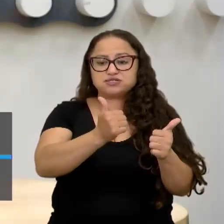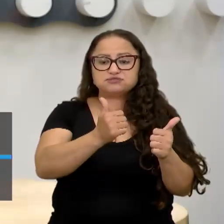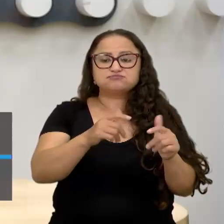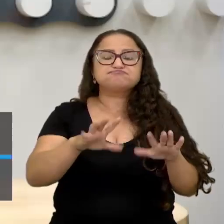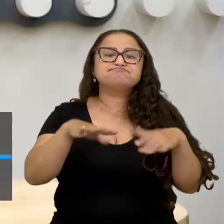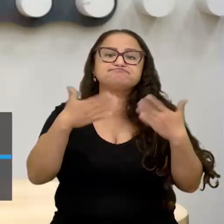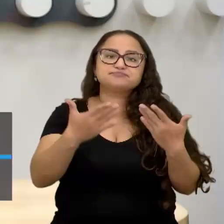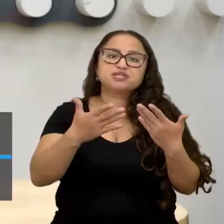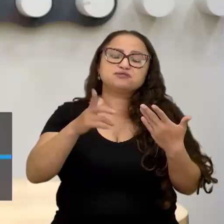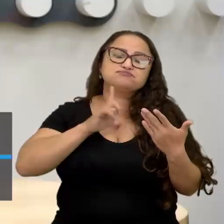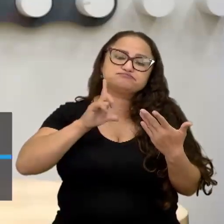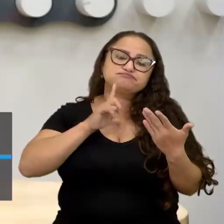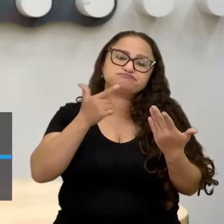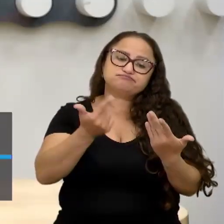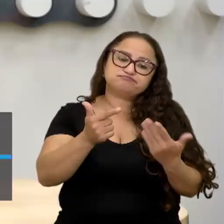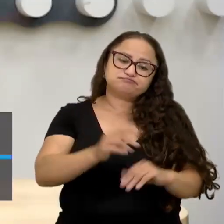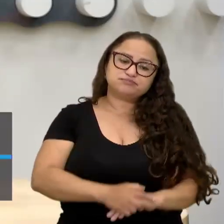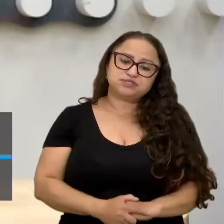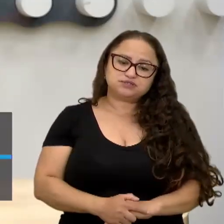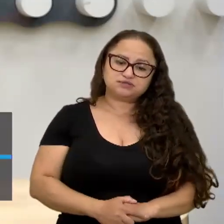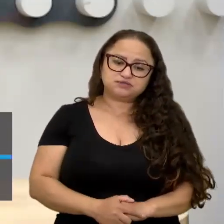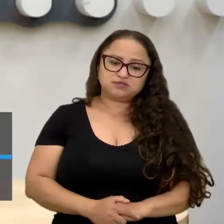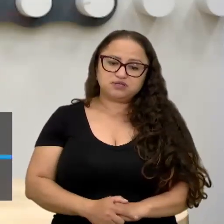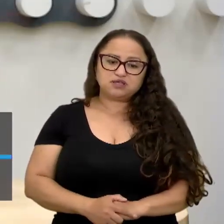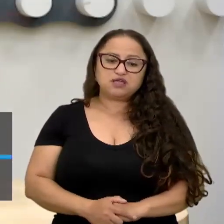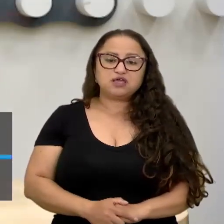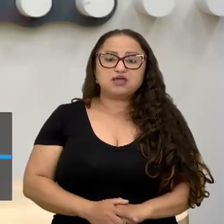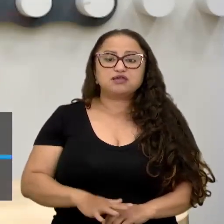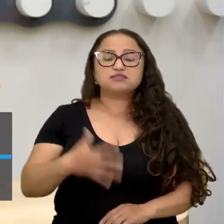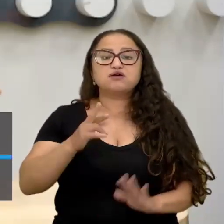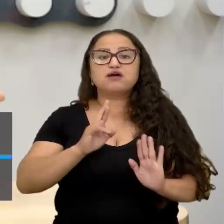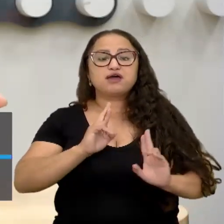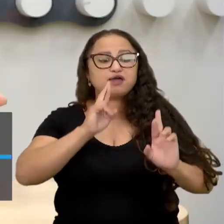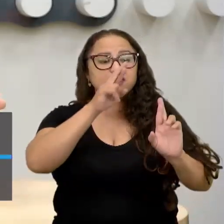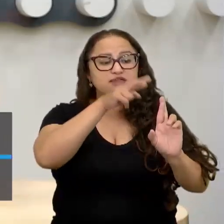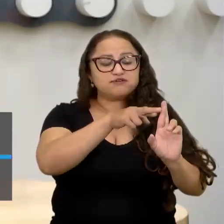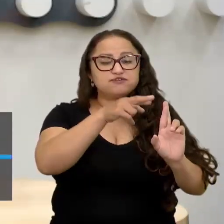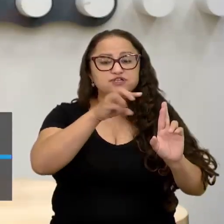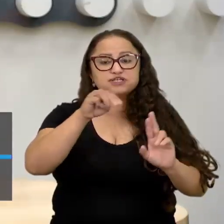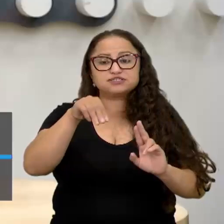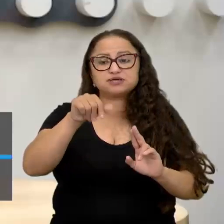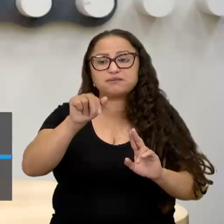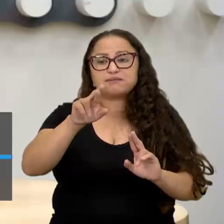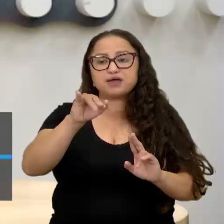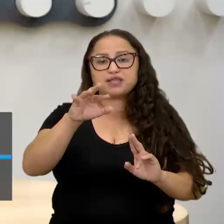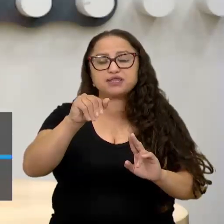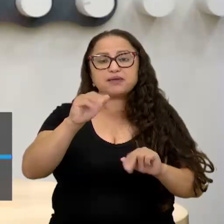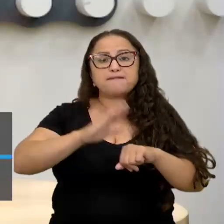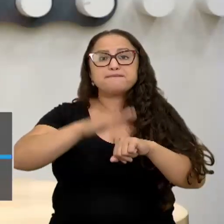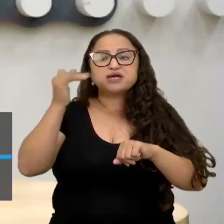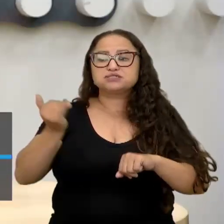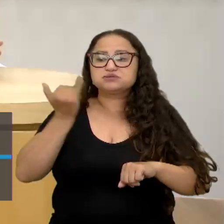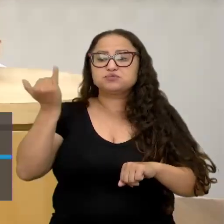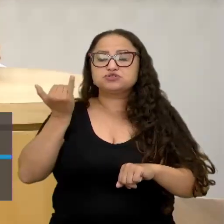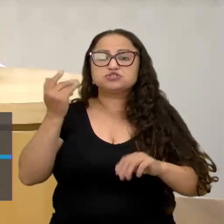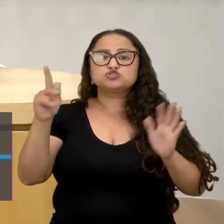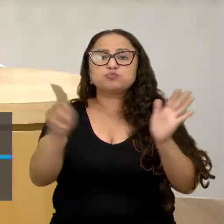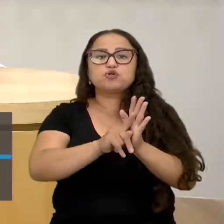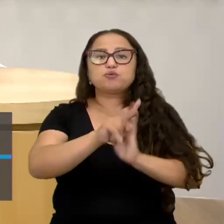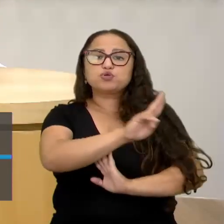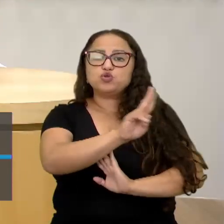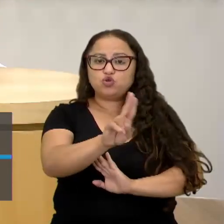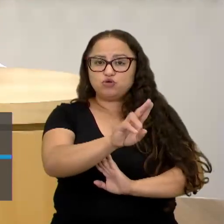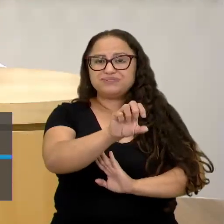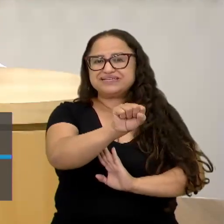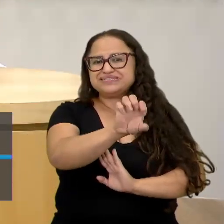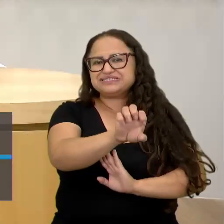identidade, então qualquer lugar que passa a gente faz uma referência. A referência Maria acaba sendo mais importante do que o Severino.